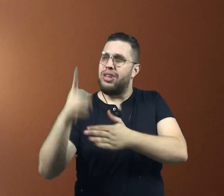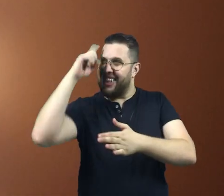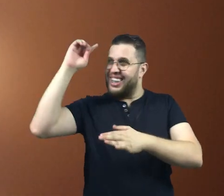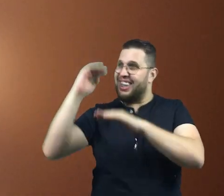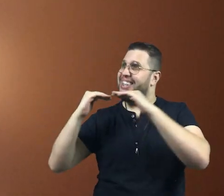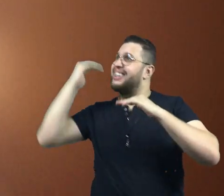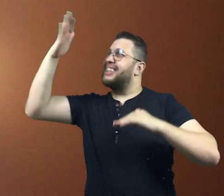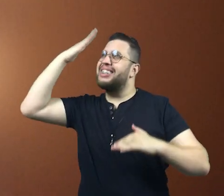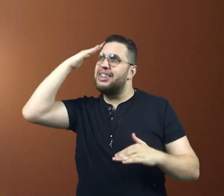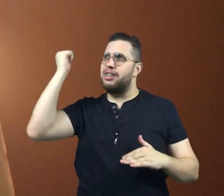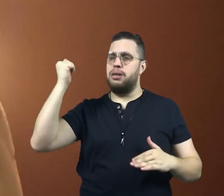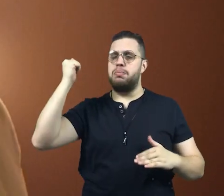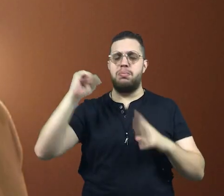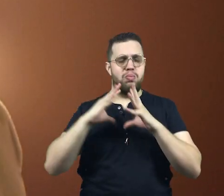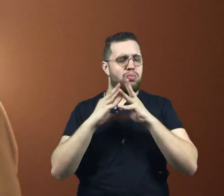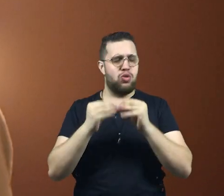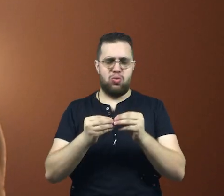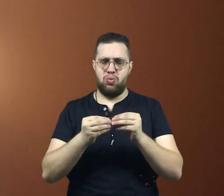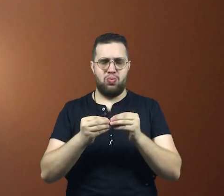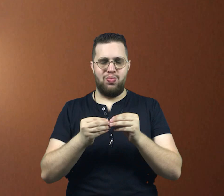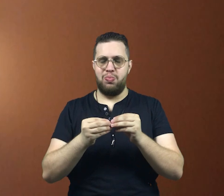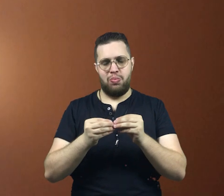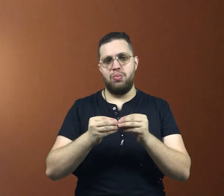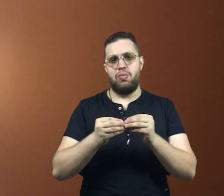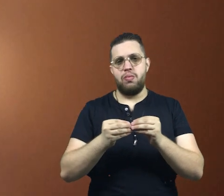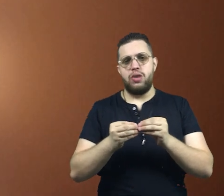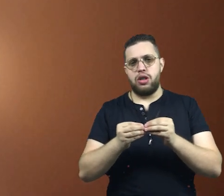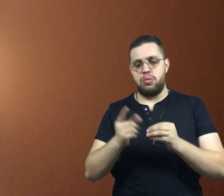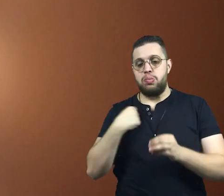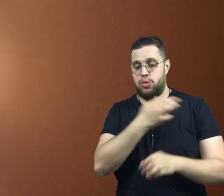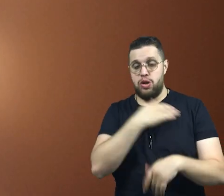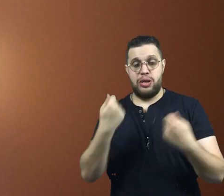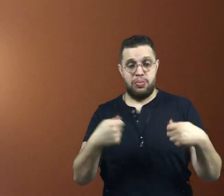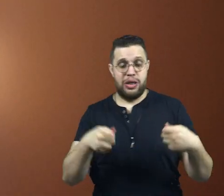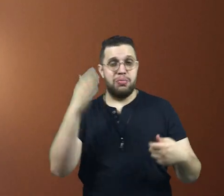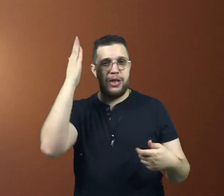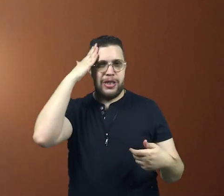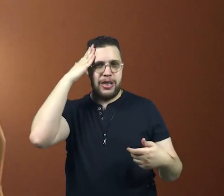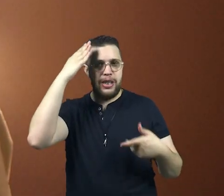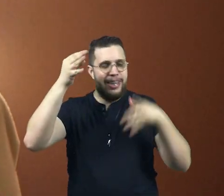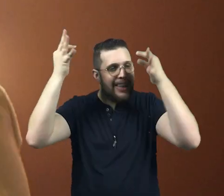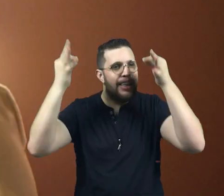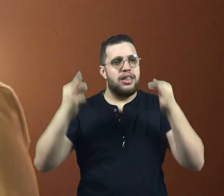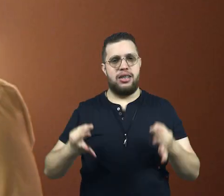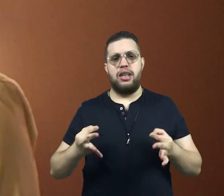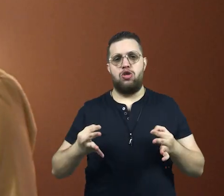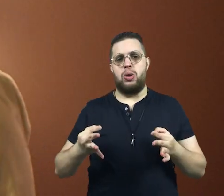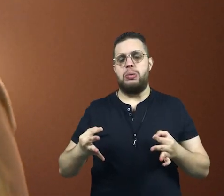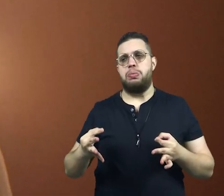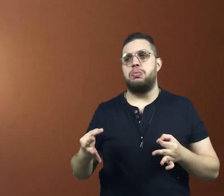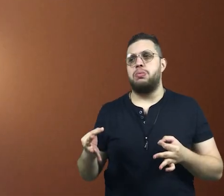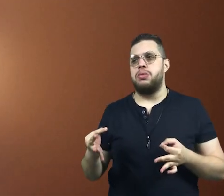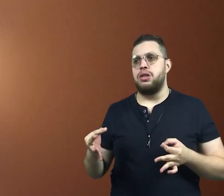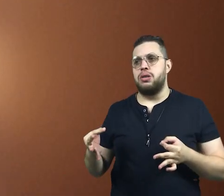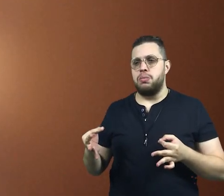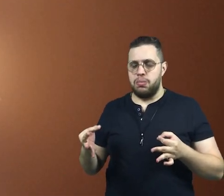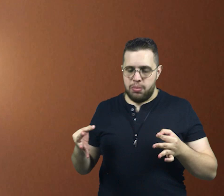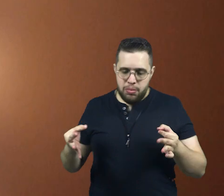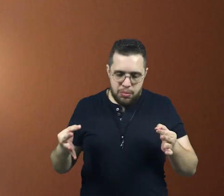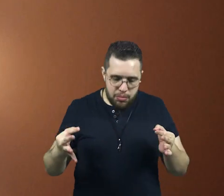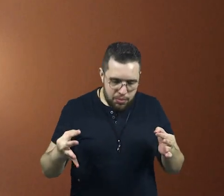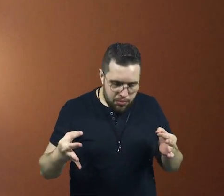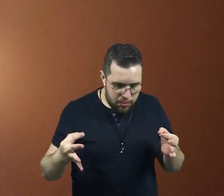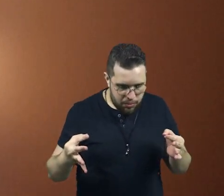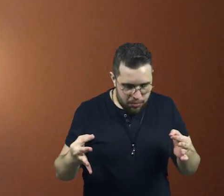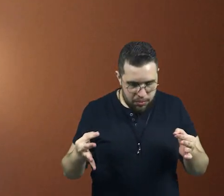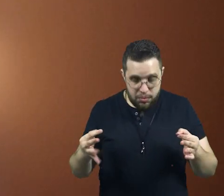nada acontece sem a permissão de Deus, isso tem que ser nítido e claro para cada um de nós, para todos nós. A palavra do Senhor diz que não